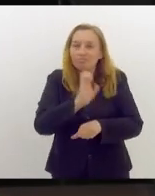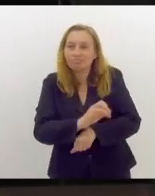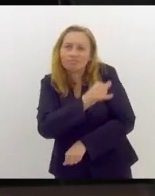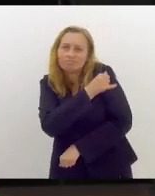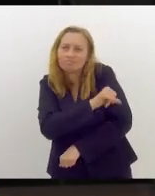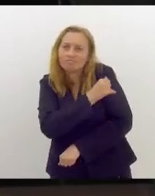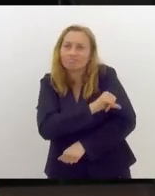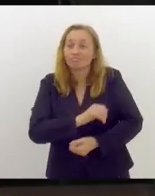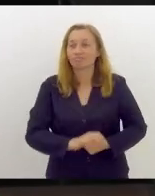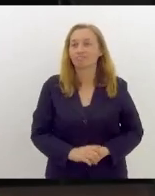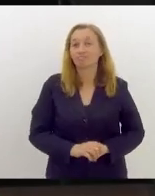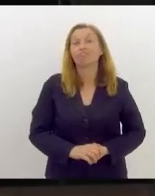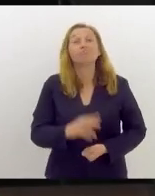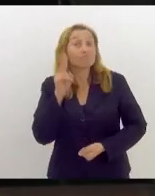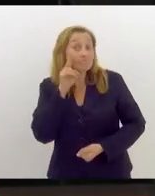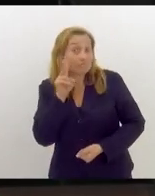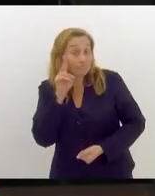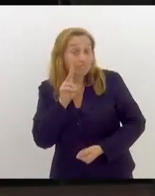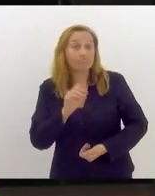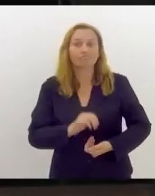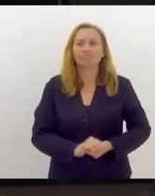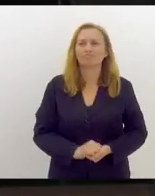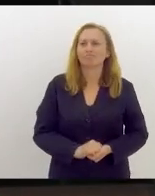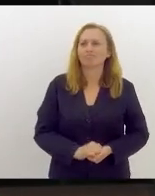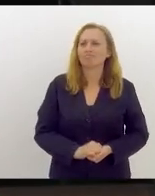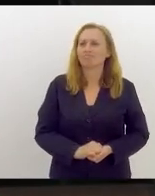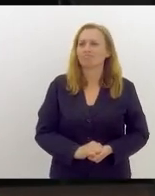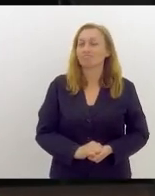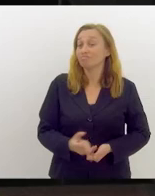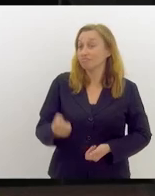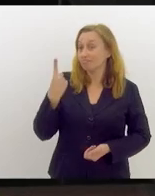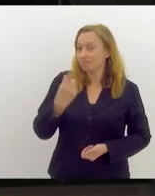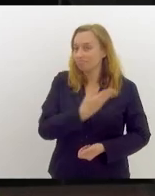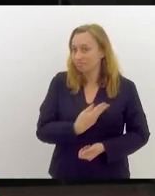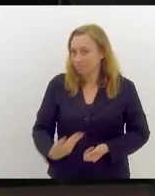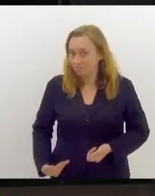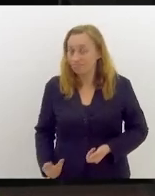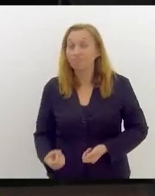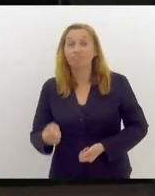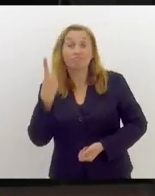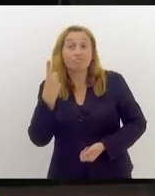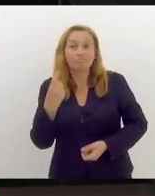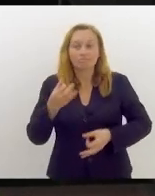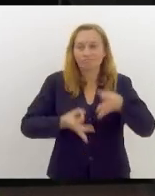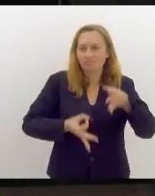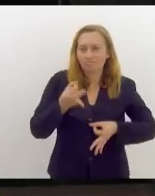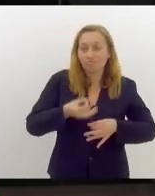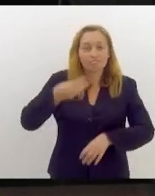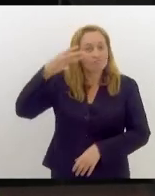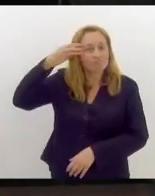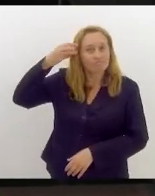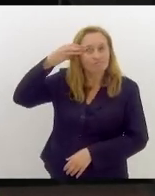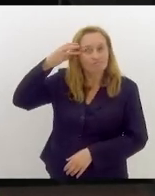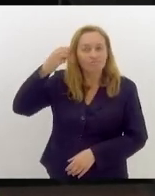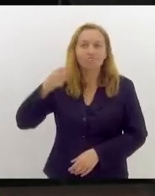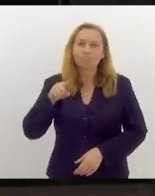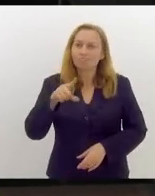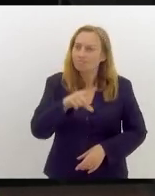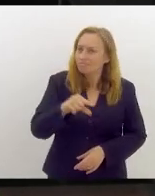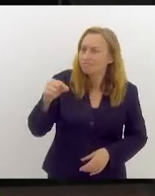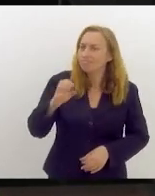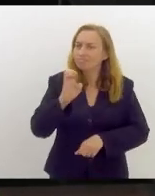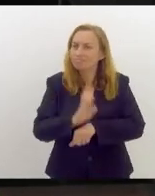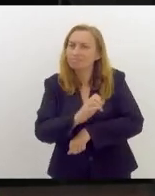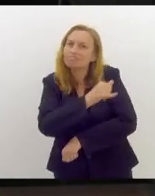de Janeiro precisamos lembrar aquele ex-governador ex-juiz Wilson witzel foi eleito